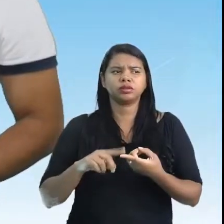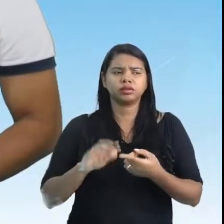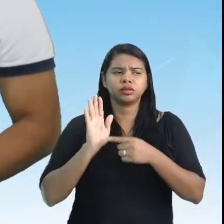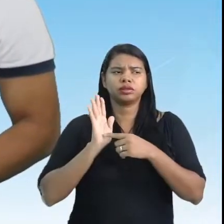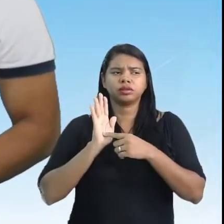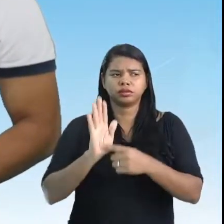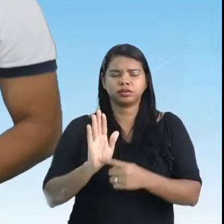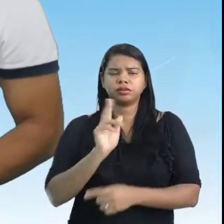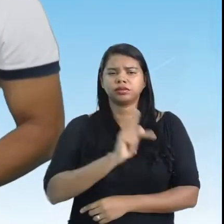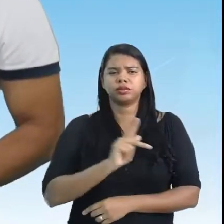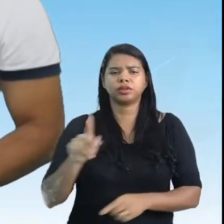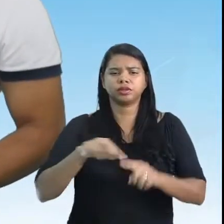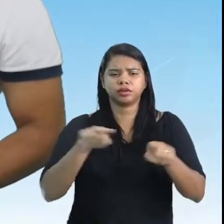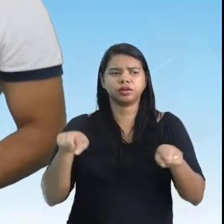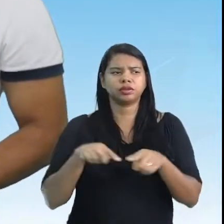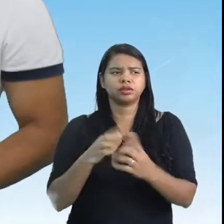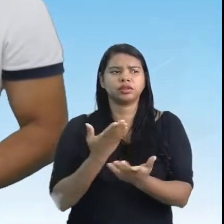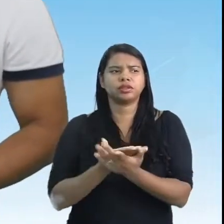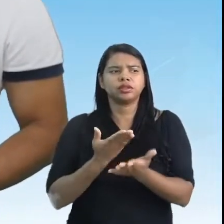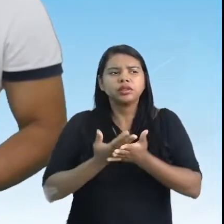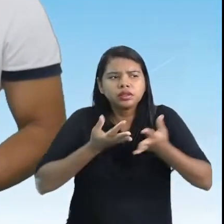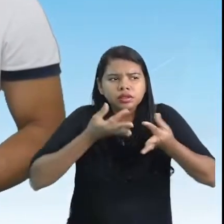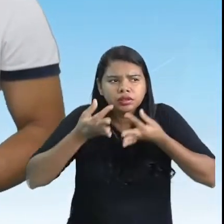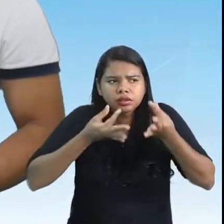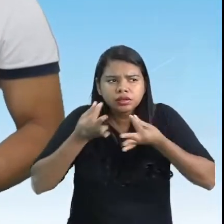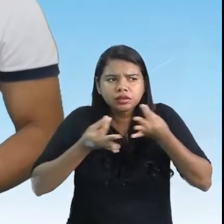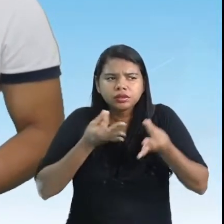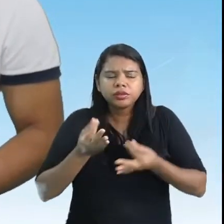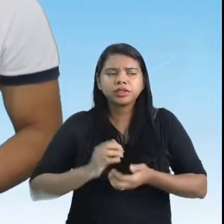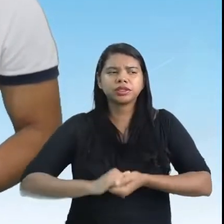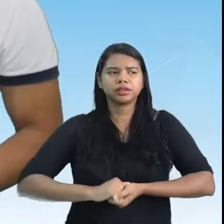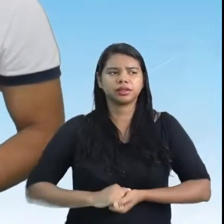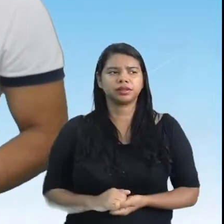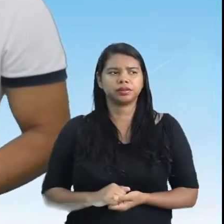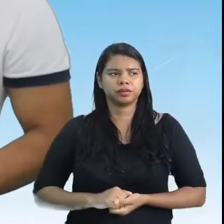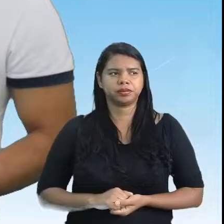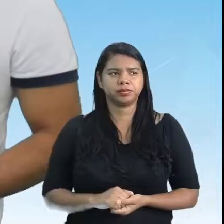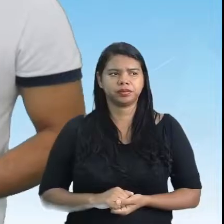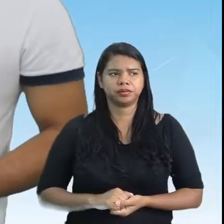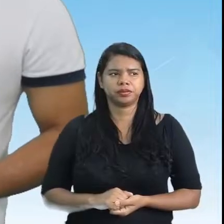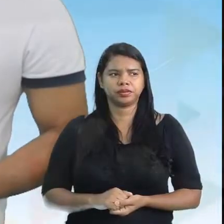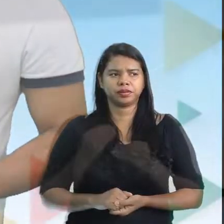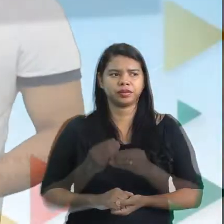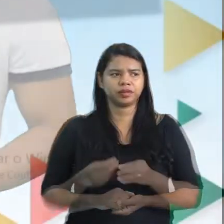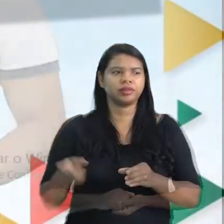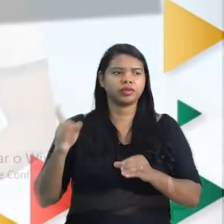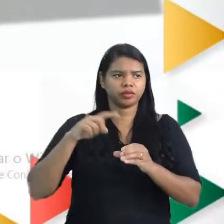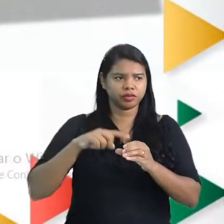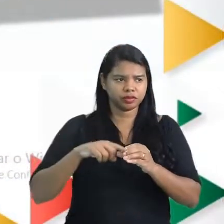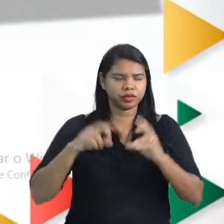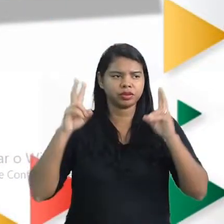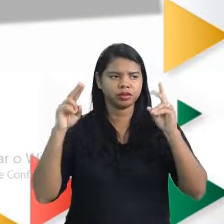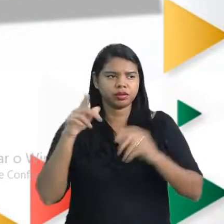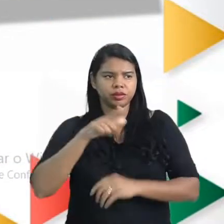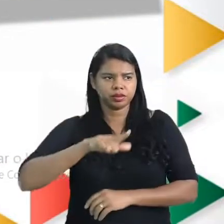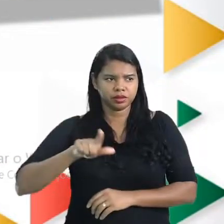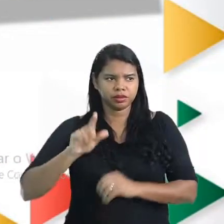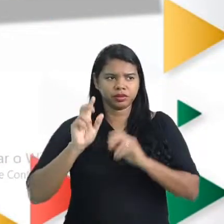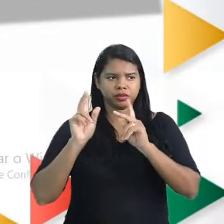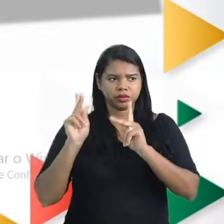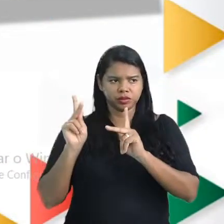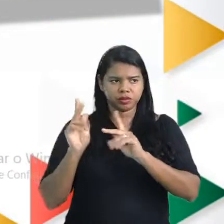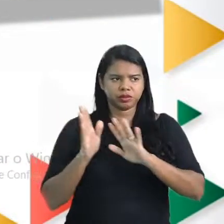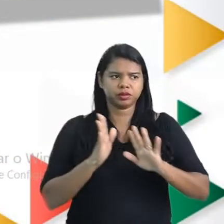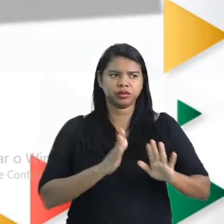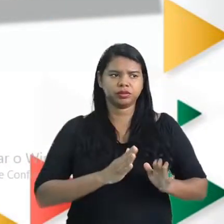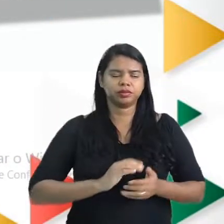apresentar ao professor. Eu acho que seria uma boa dica de pesquisa. Com certeza, uma boa dica. Professor, ela é missionária, não é isso? Veja só, professor, aqui nós temos a